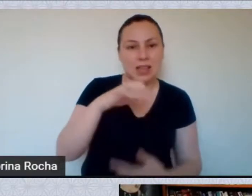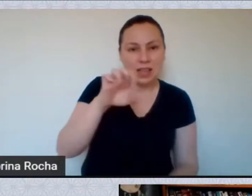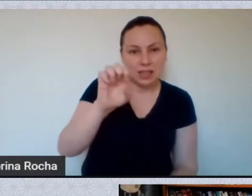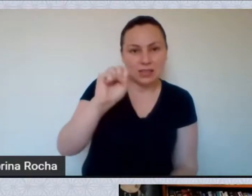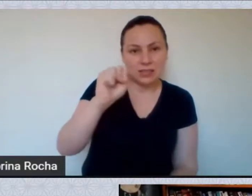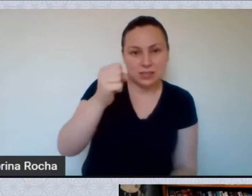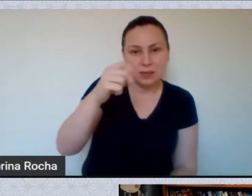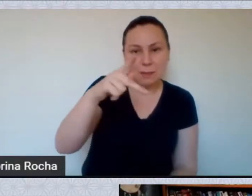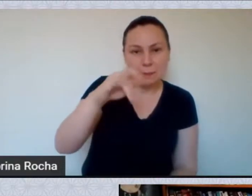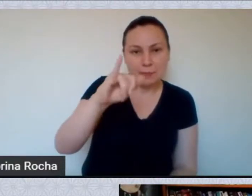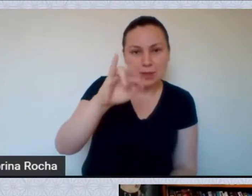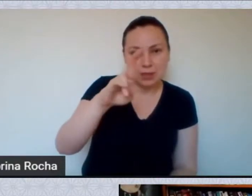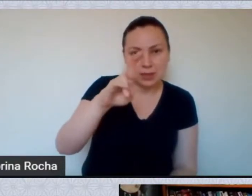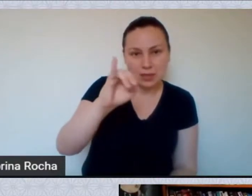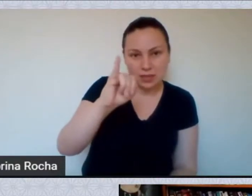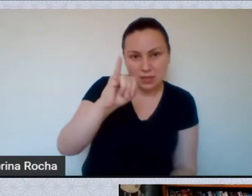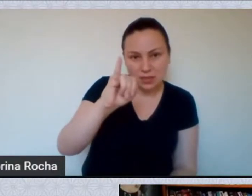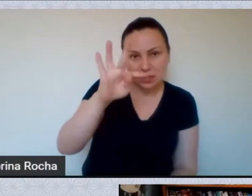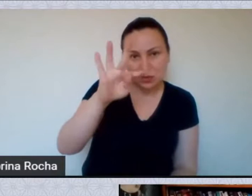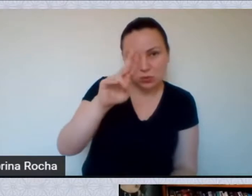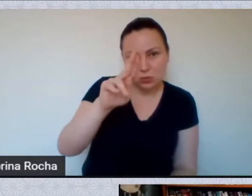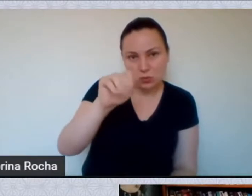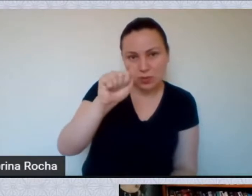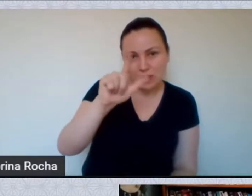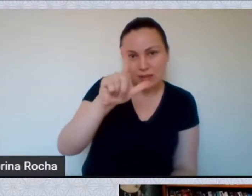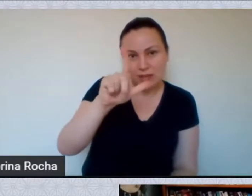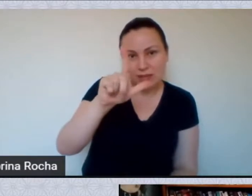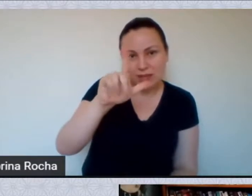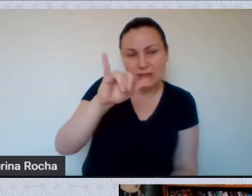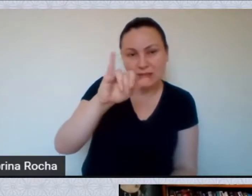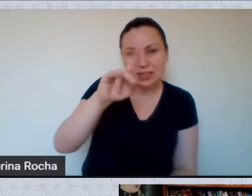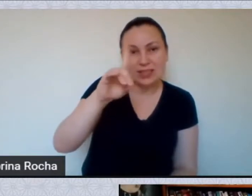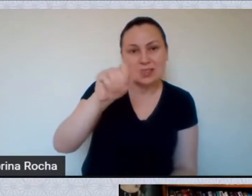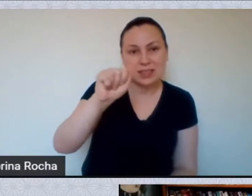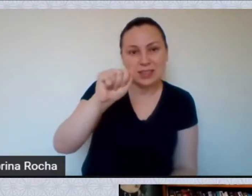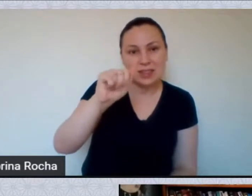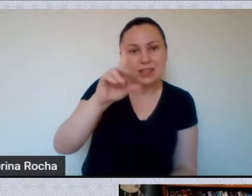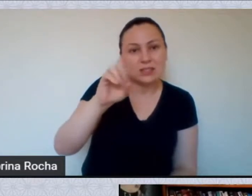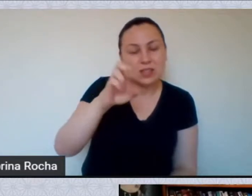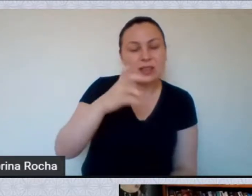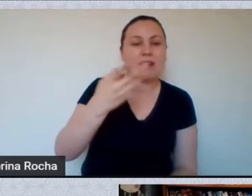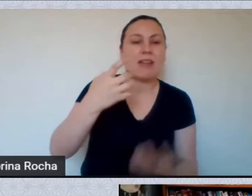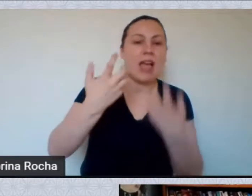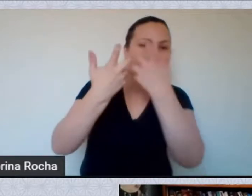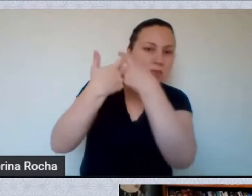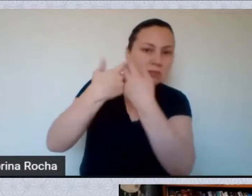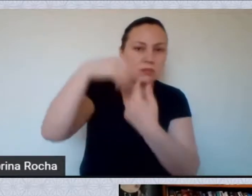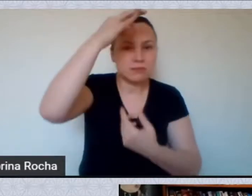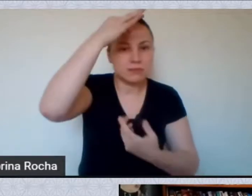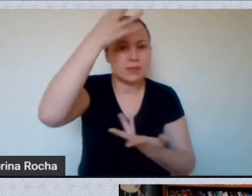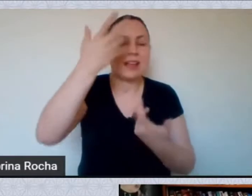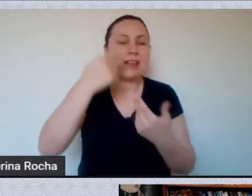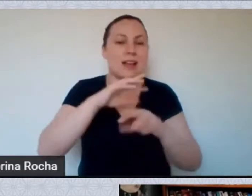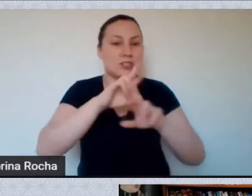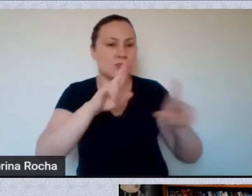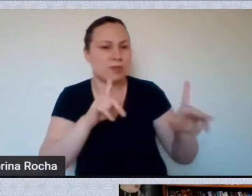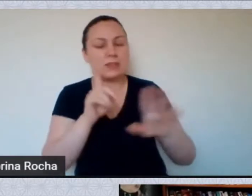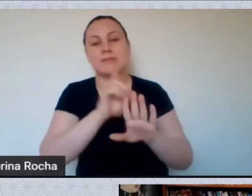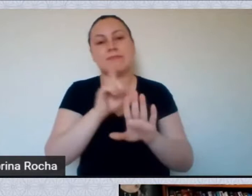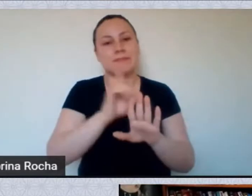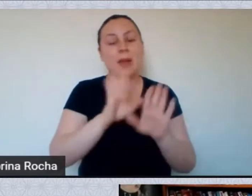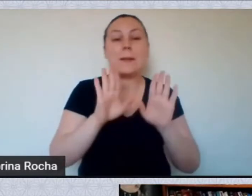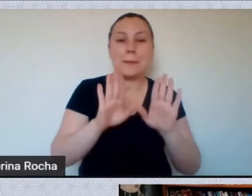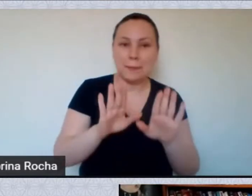né? E, na verdade, é uma das coisas que eu desenvolvo nos meus escritos, no meu trabalho, é justamente como